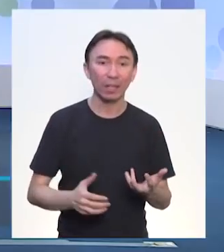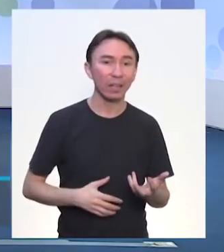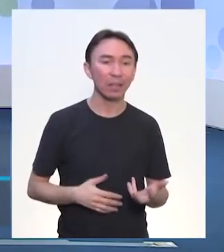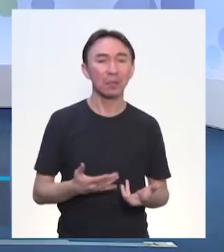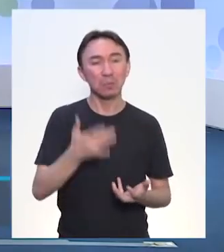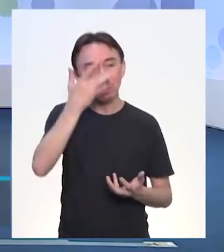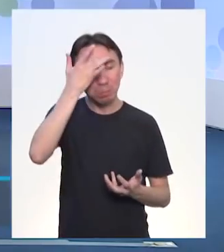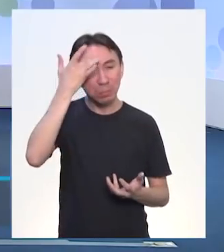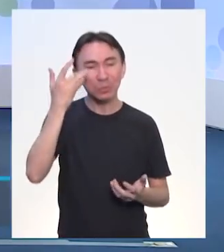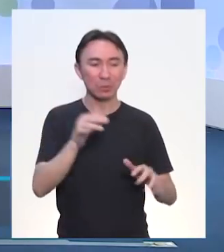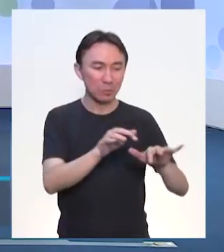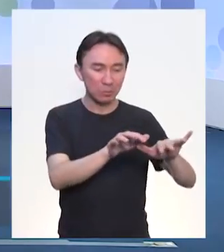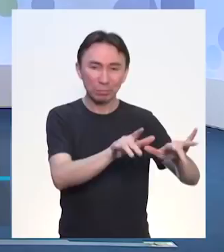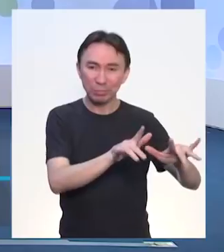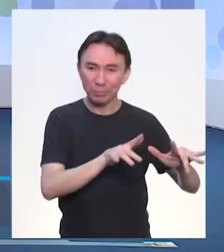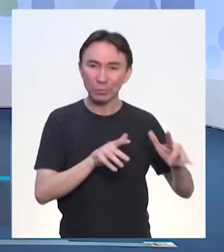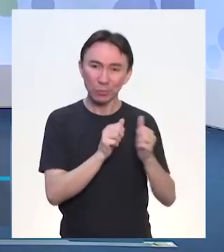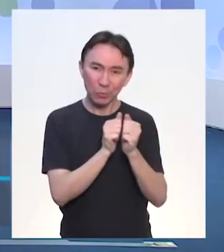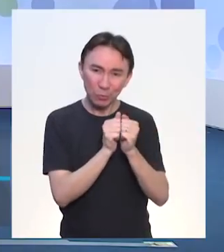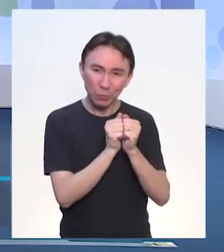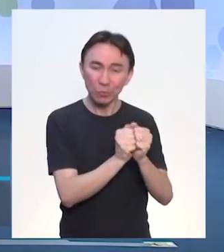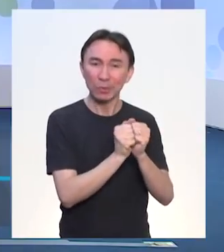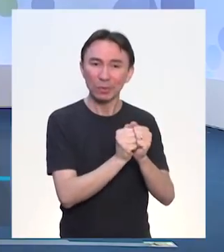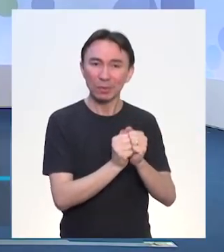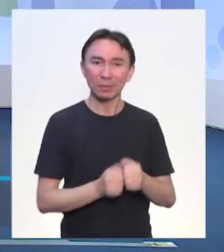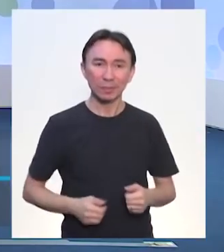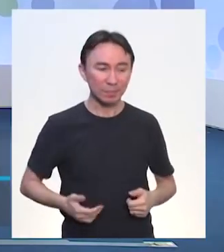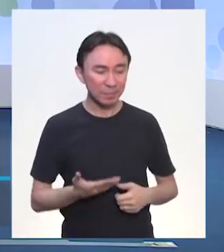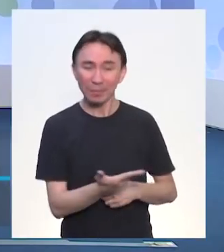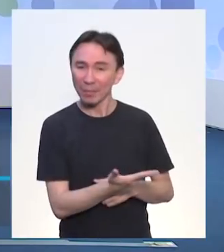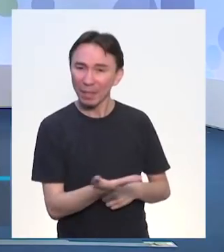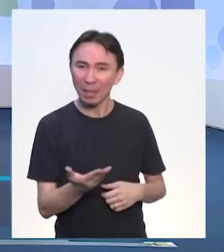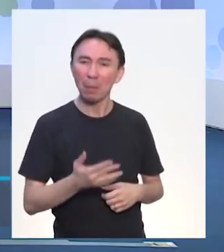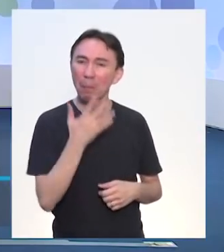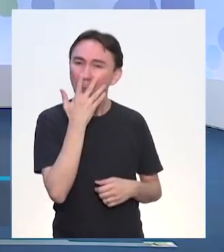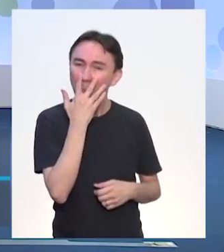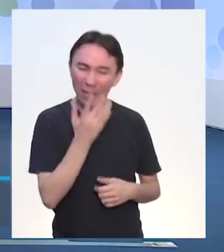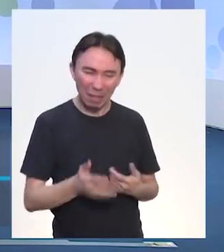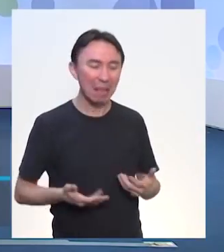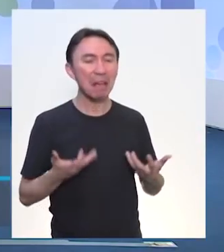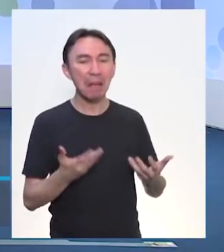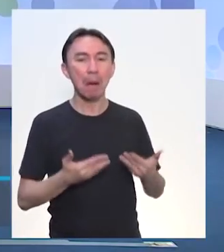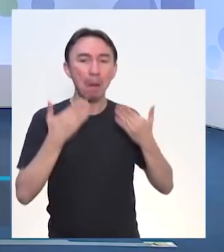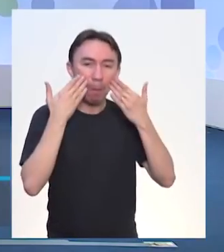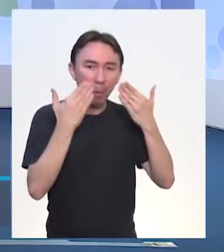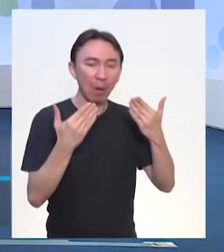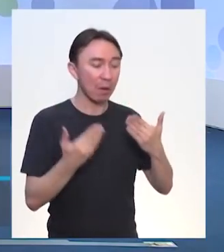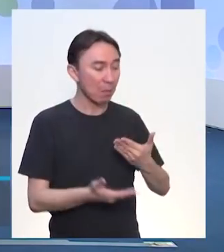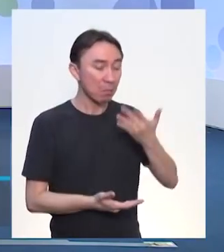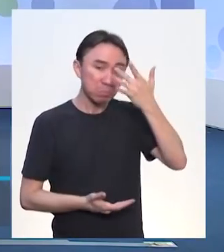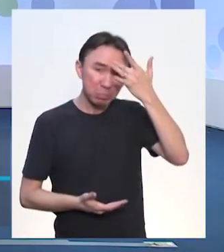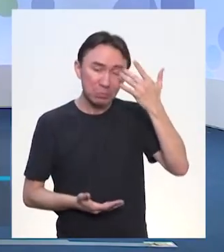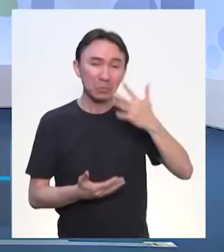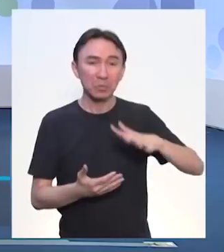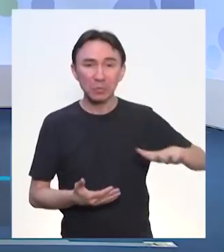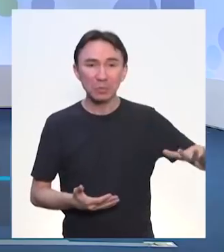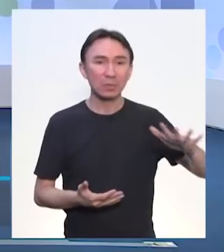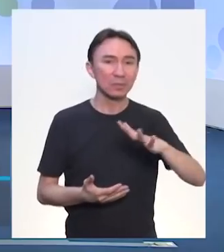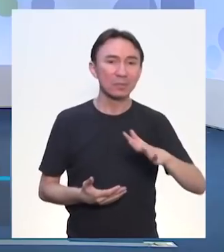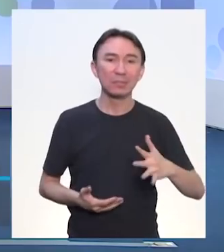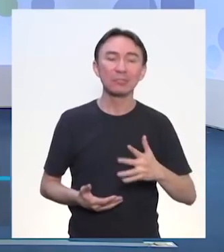das massas, se mostrar como uma vontade, como um querer das massas. Ele está ali cumprindo uma espécie de